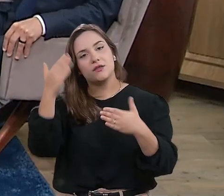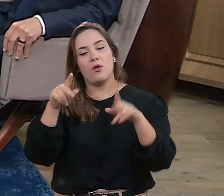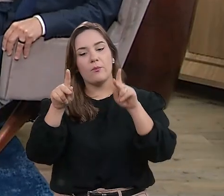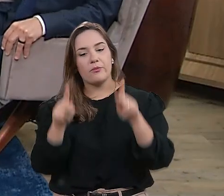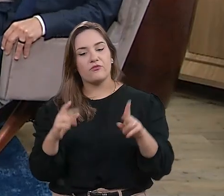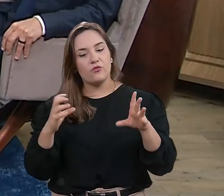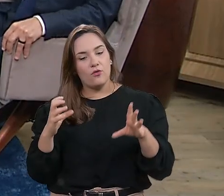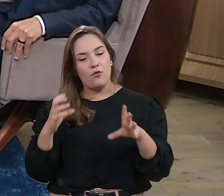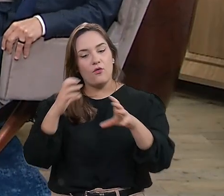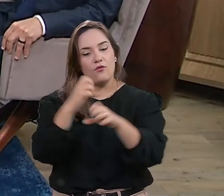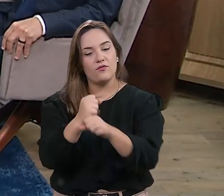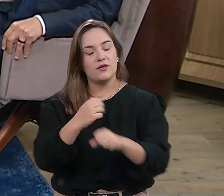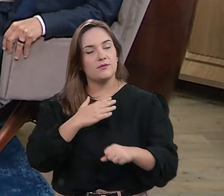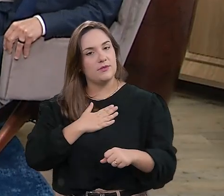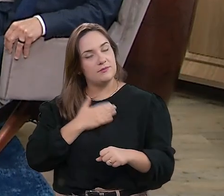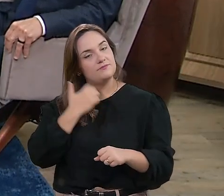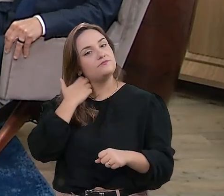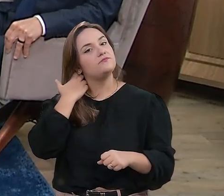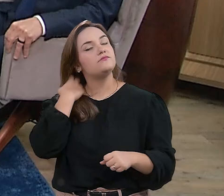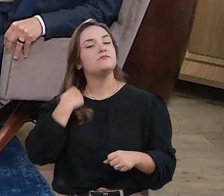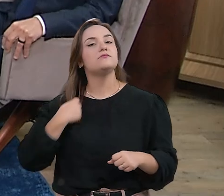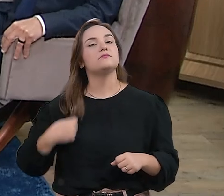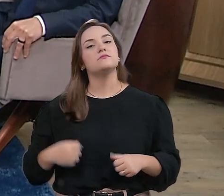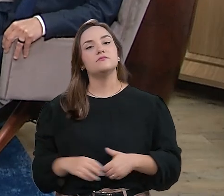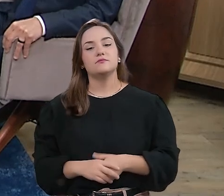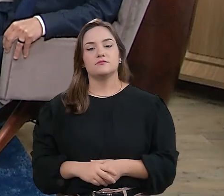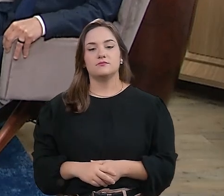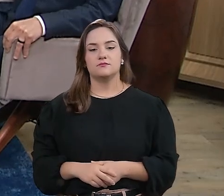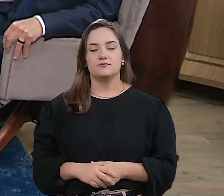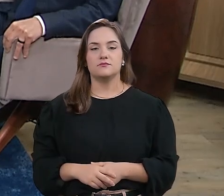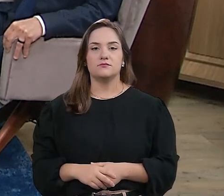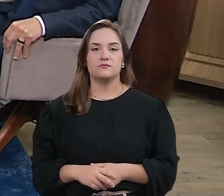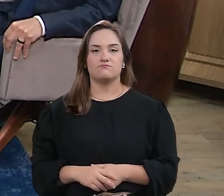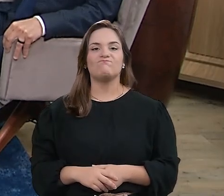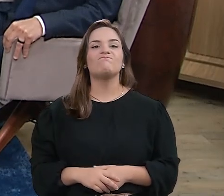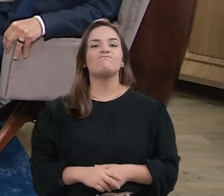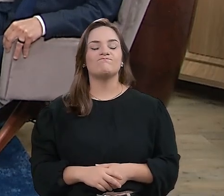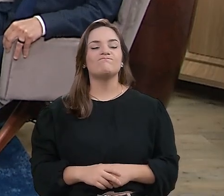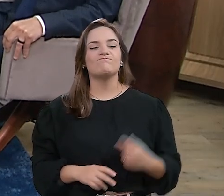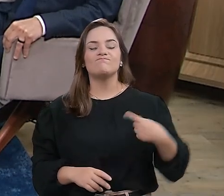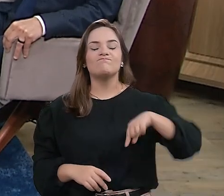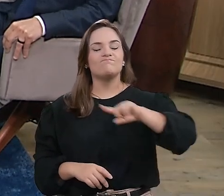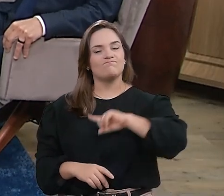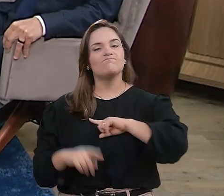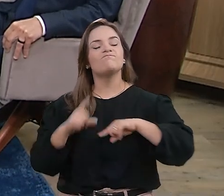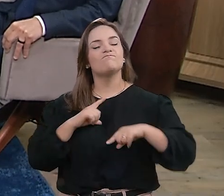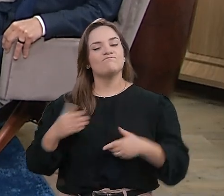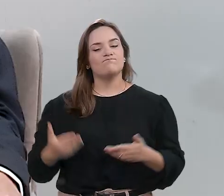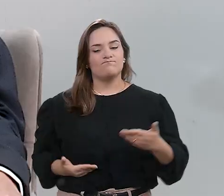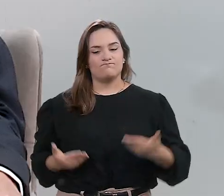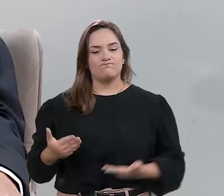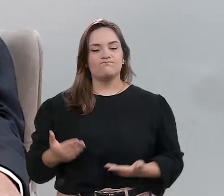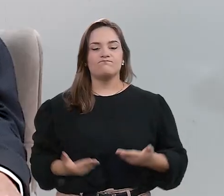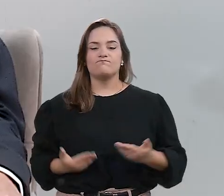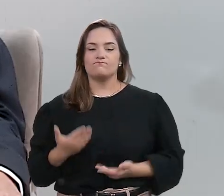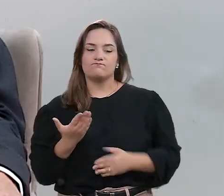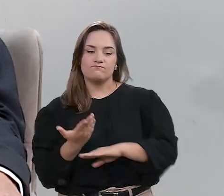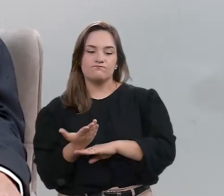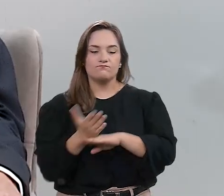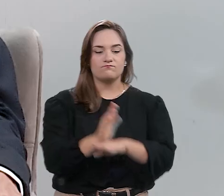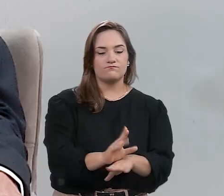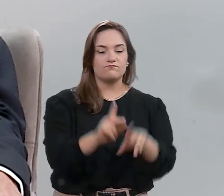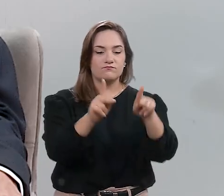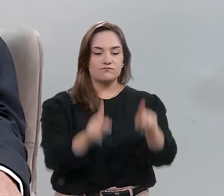muito a confiança da população e a certeza de que nós estamos prestando um serviço